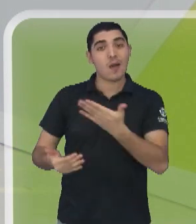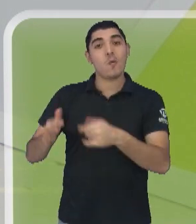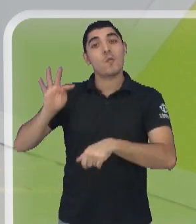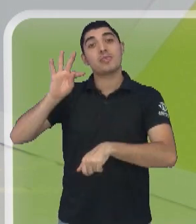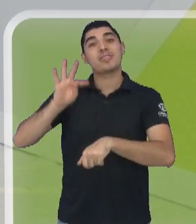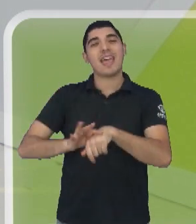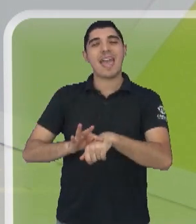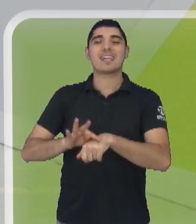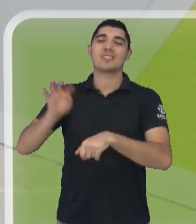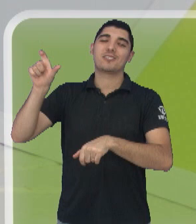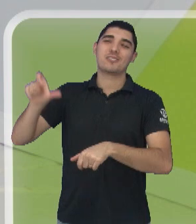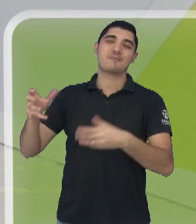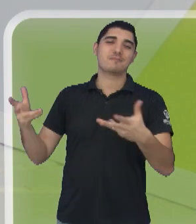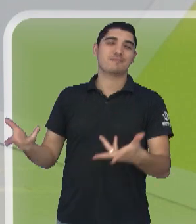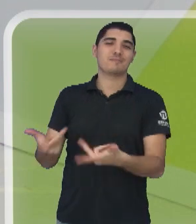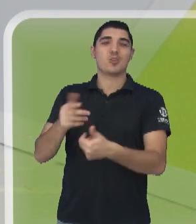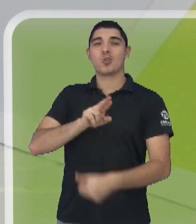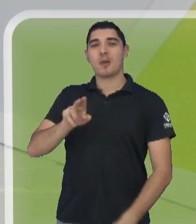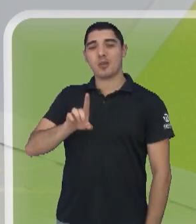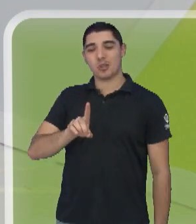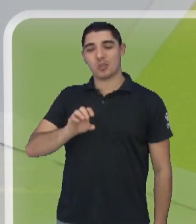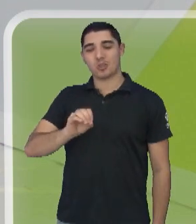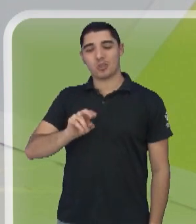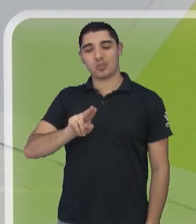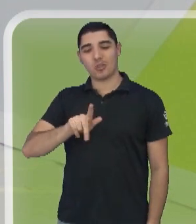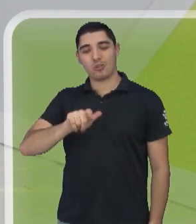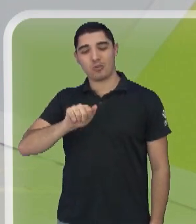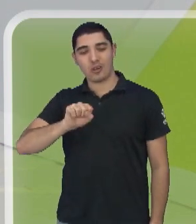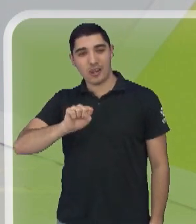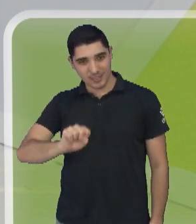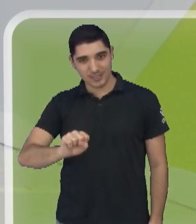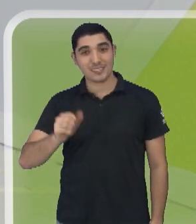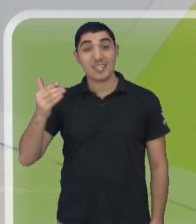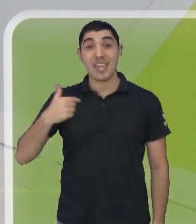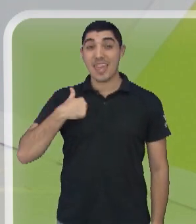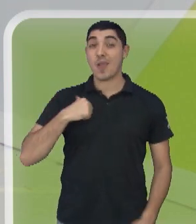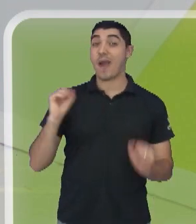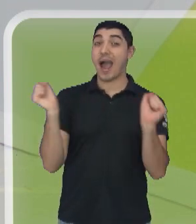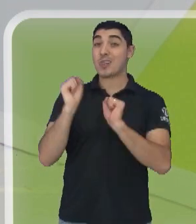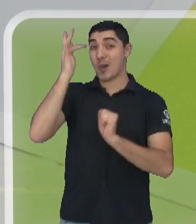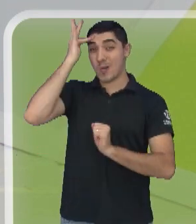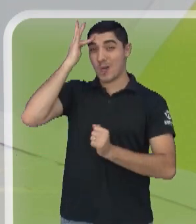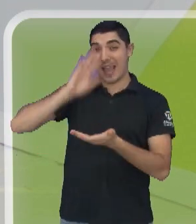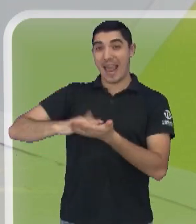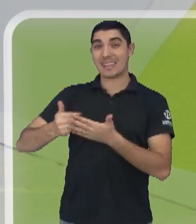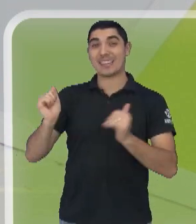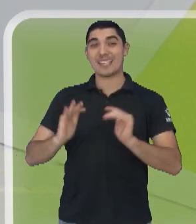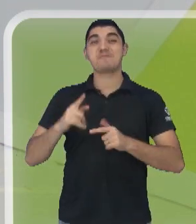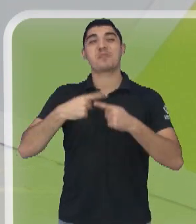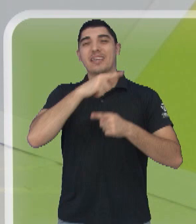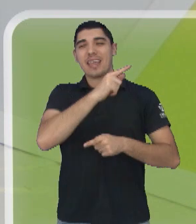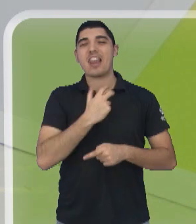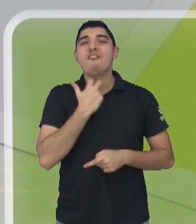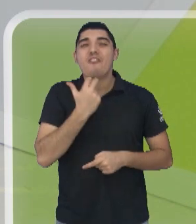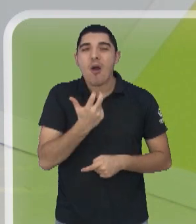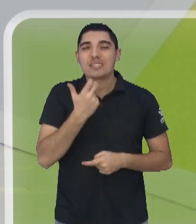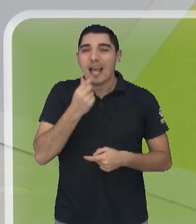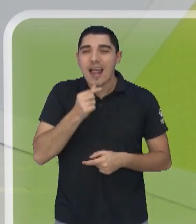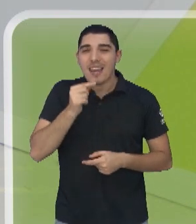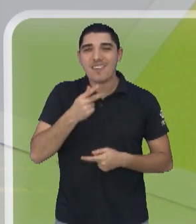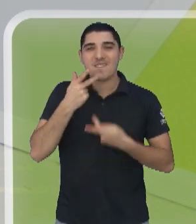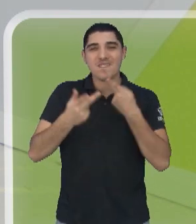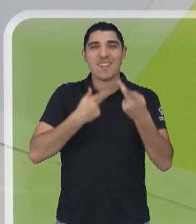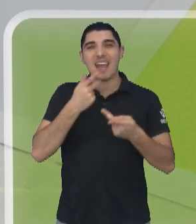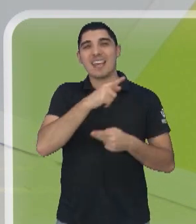nosso grande, o Douglas Navas, o Douglas, gente da melhor qualidade. O Luiz que adora para traduzir o nosso querido Douglas Navas, o Douglas, que